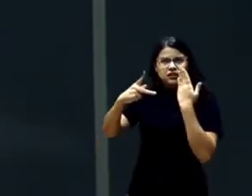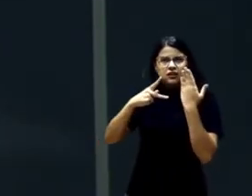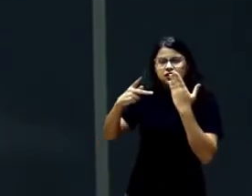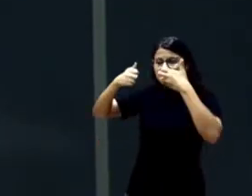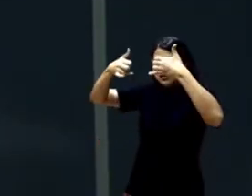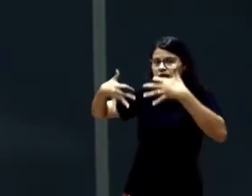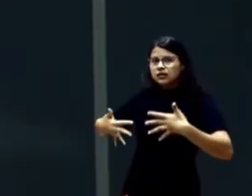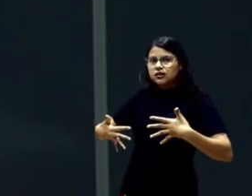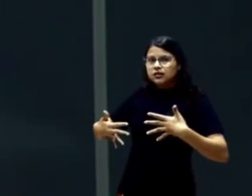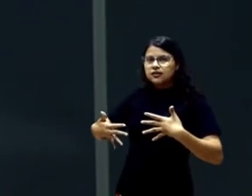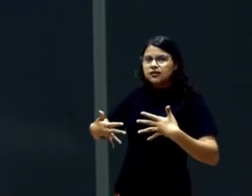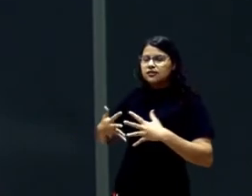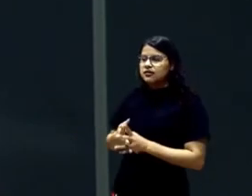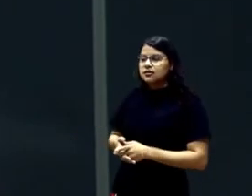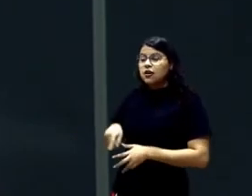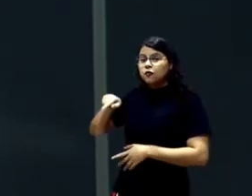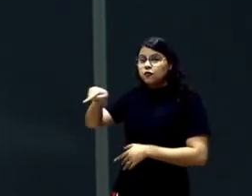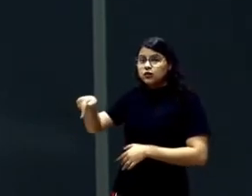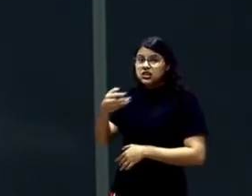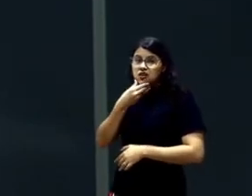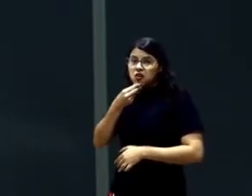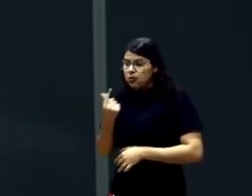que ele não é rico para com Deus,